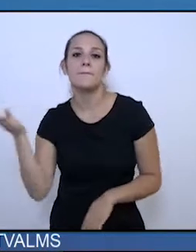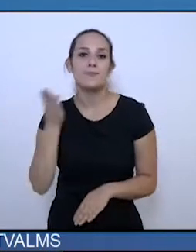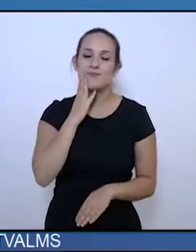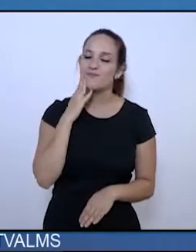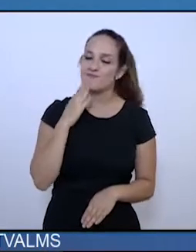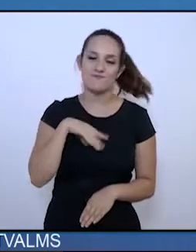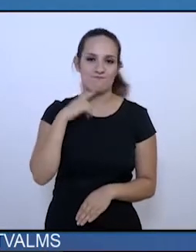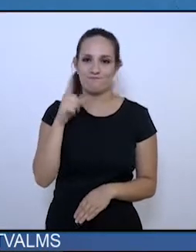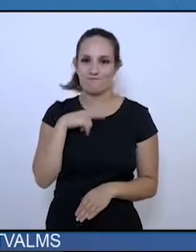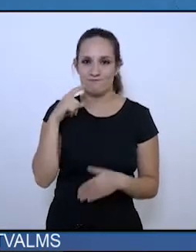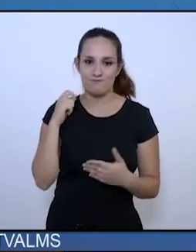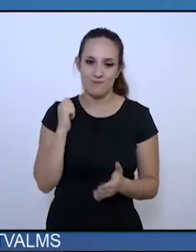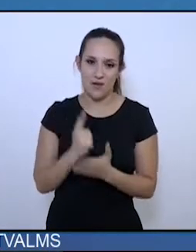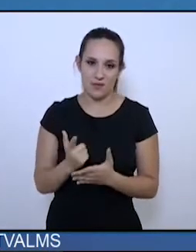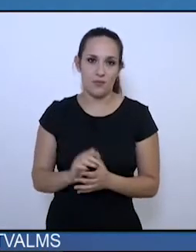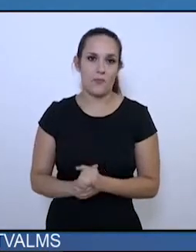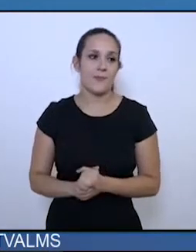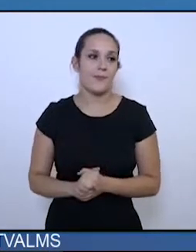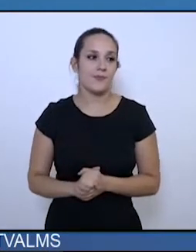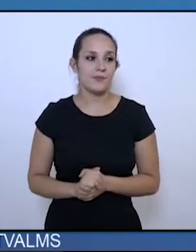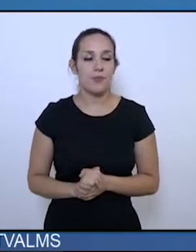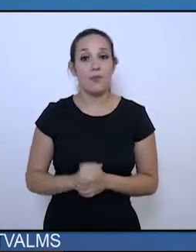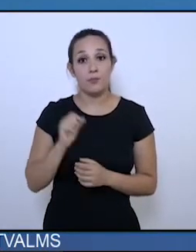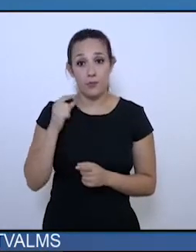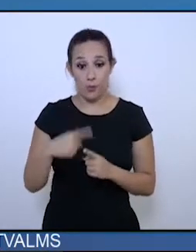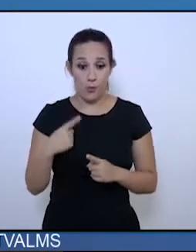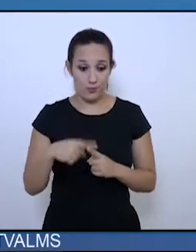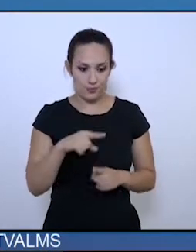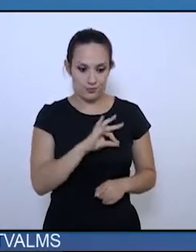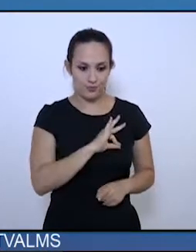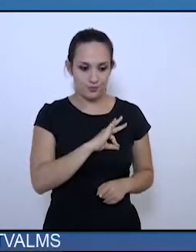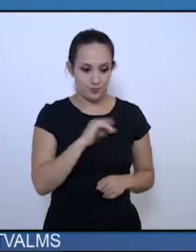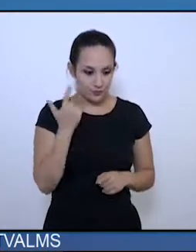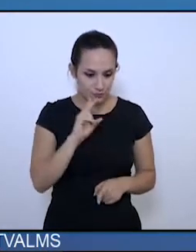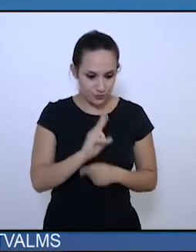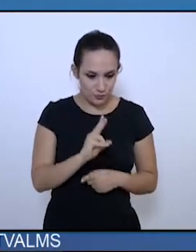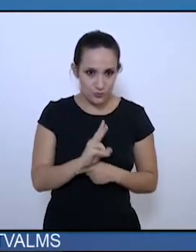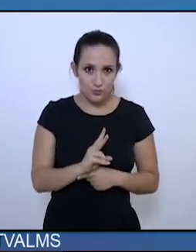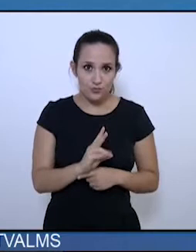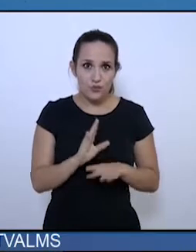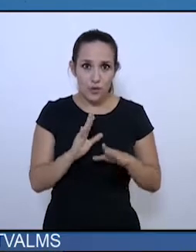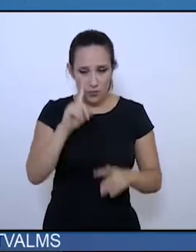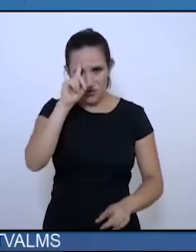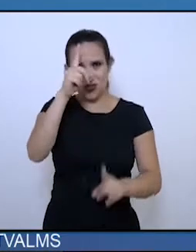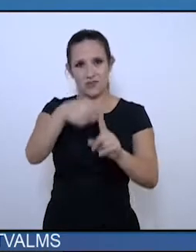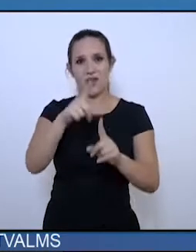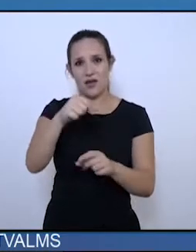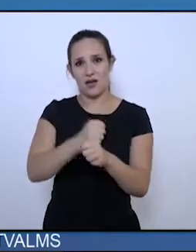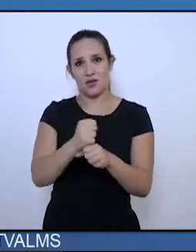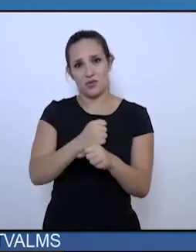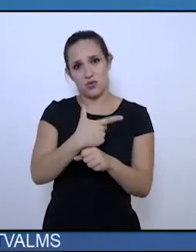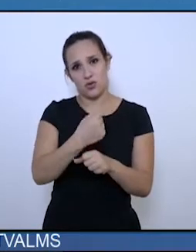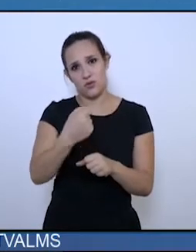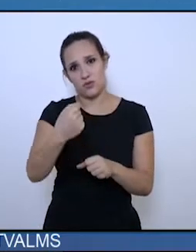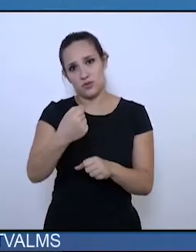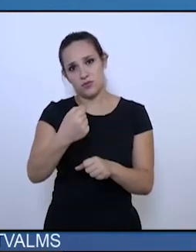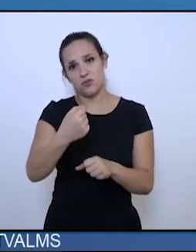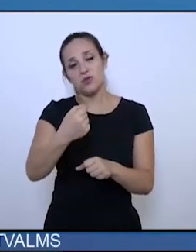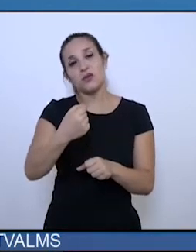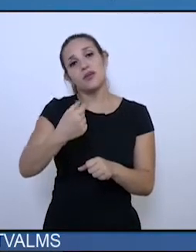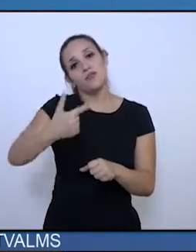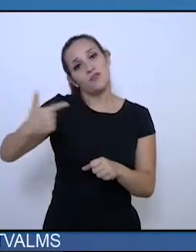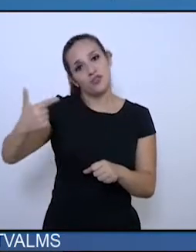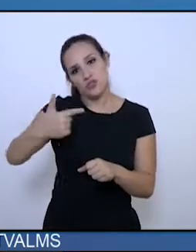previsão de que essa defesa íntegra seria instituída até 2022, agora a previsão é de que só ocorra